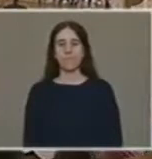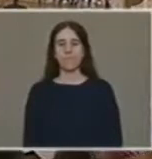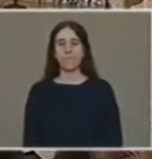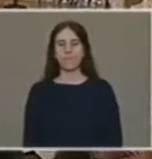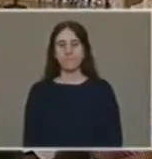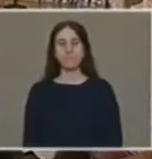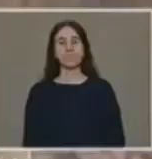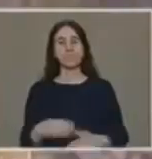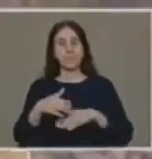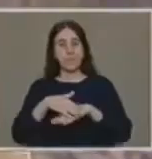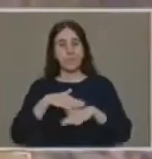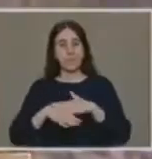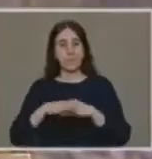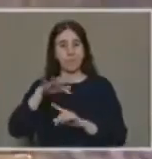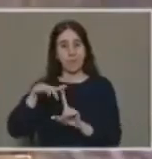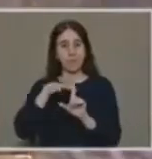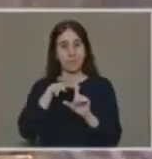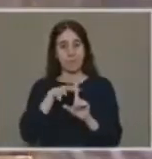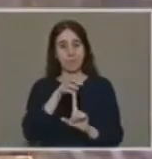Leitura dos Atos dos Apóstolos.